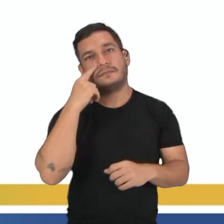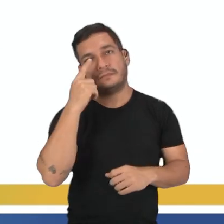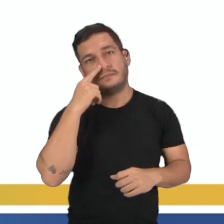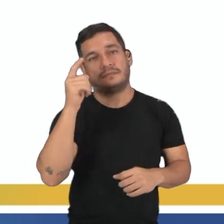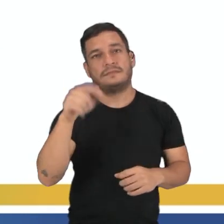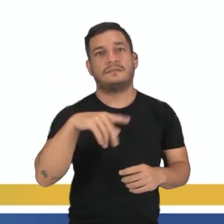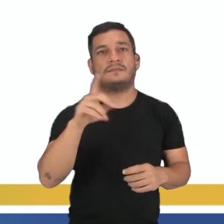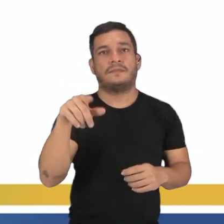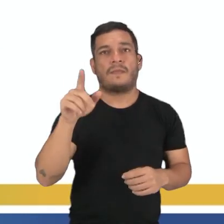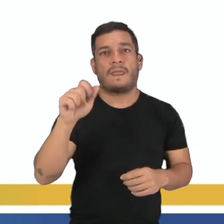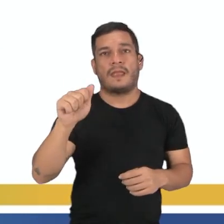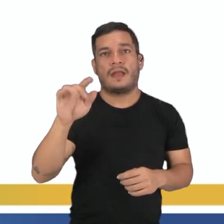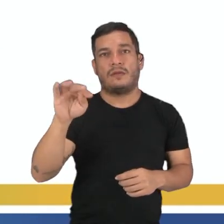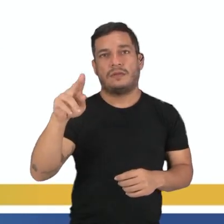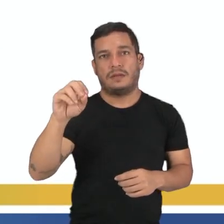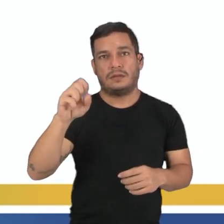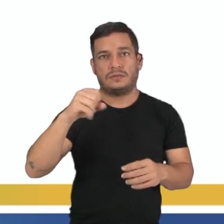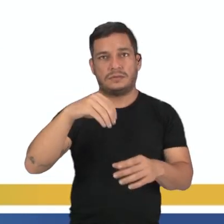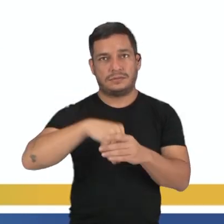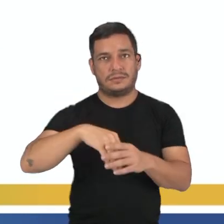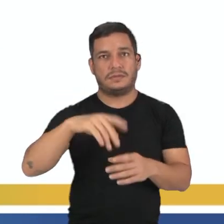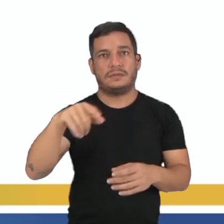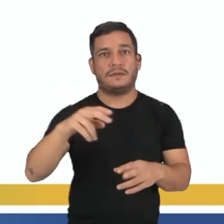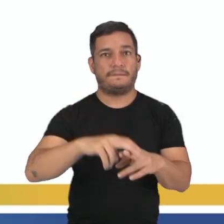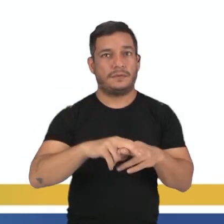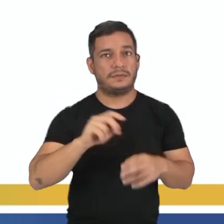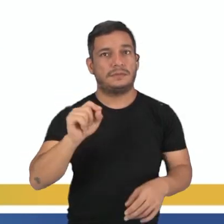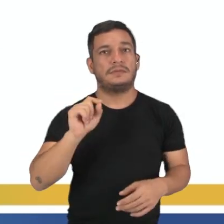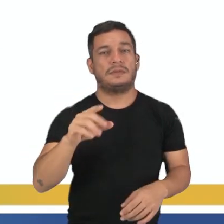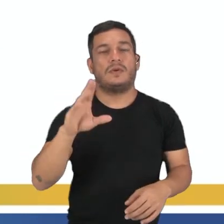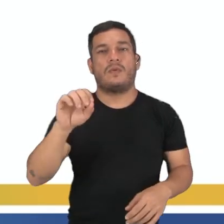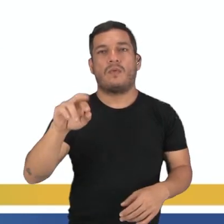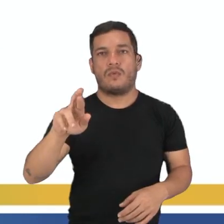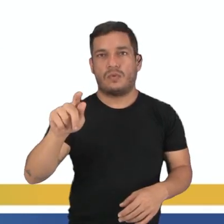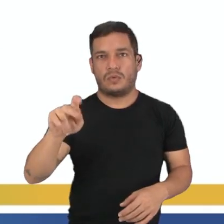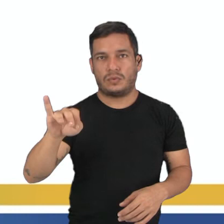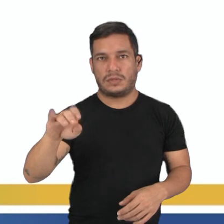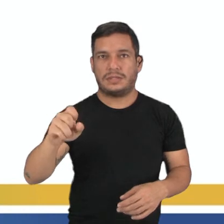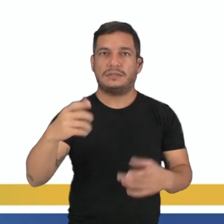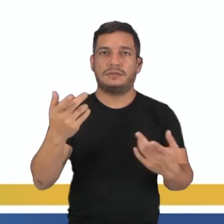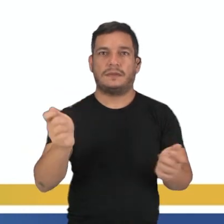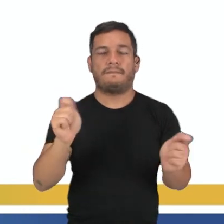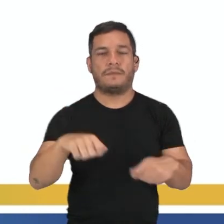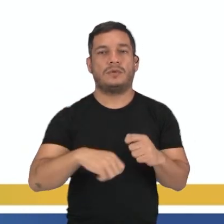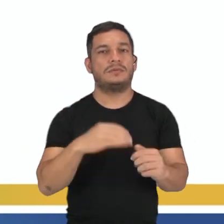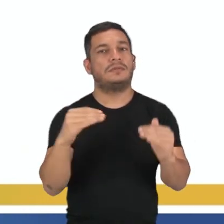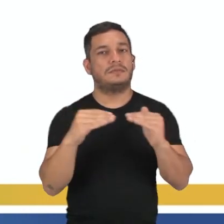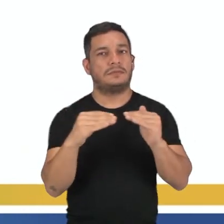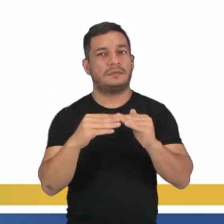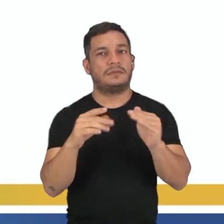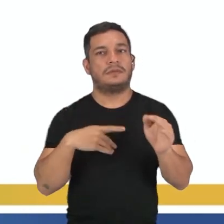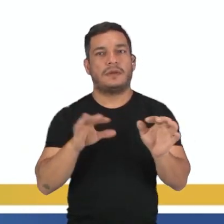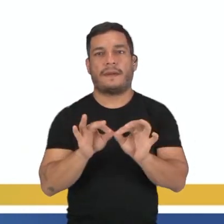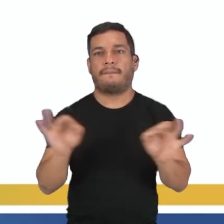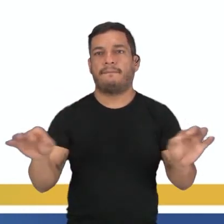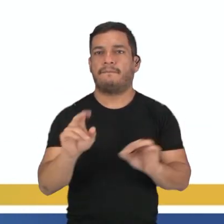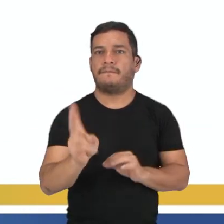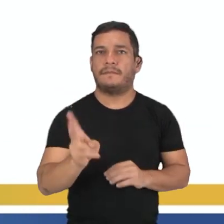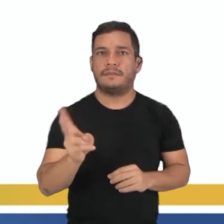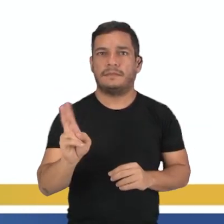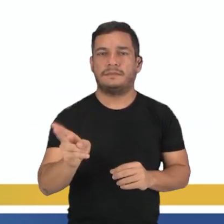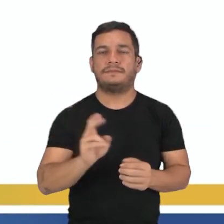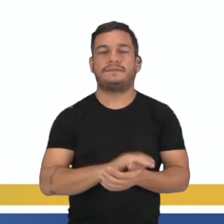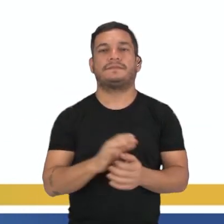ângulos assinalados são alternos internos. Então, portanto, eles são congruentes, né? Eles têm a mesma medida. Então, a gente